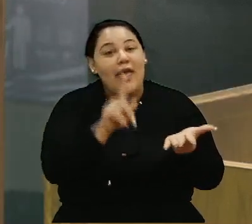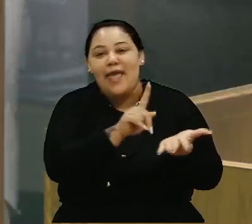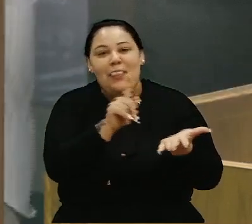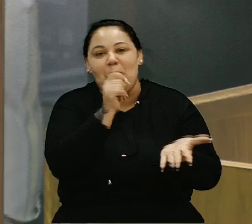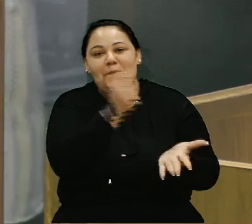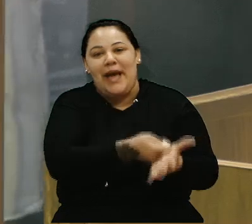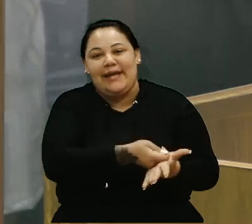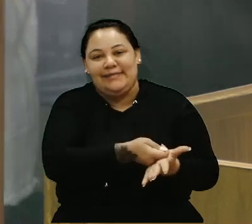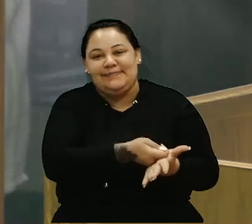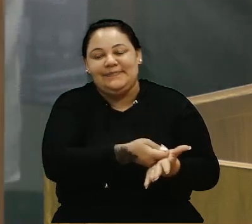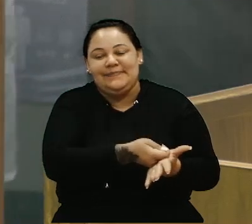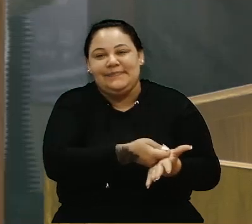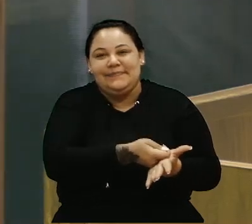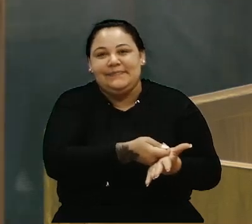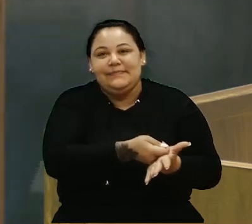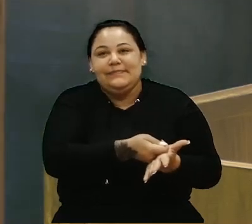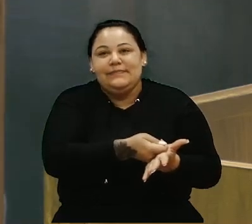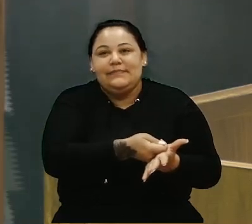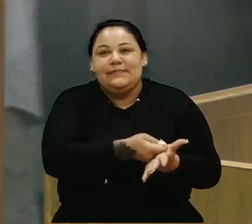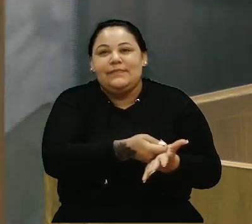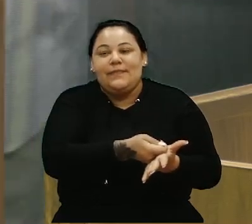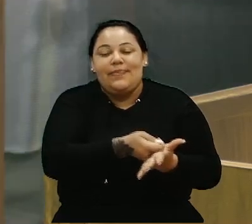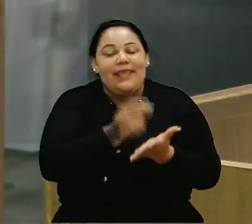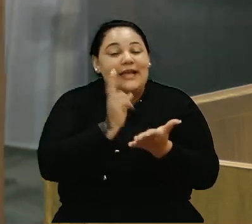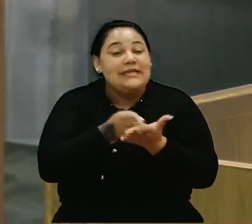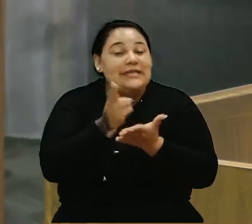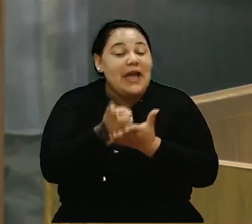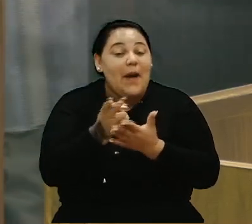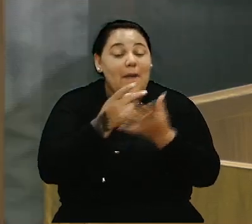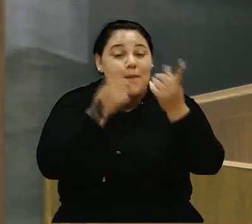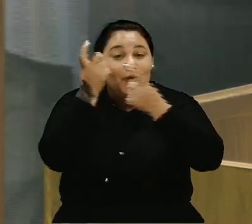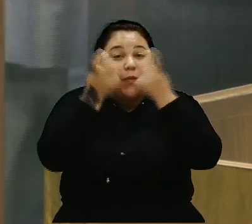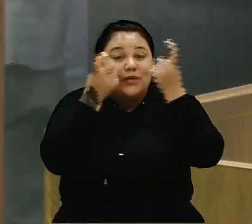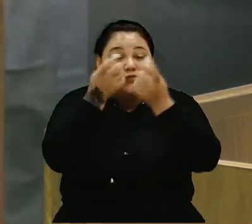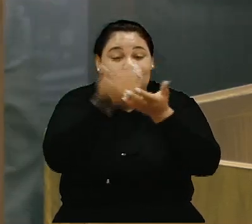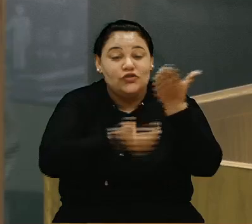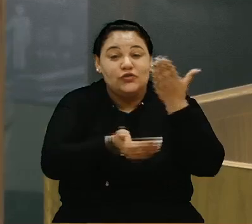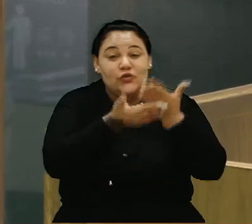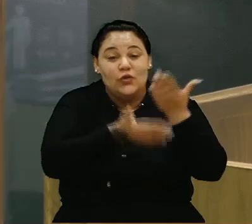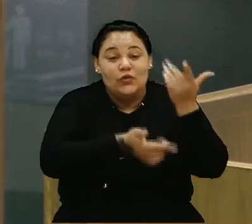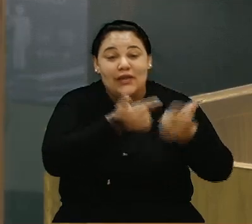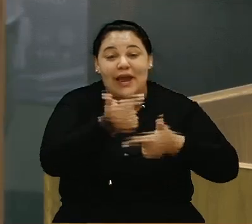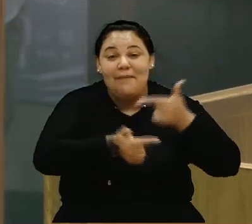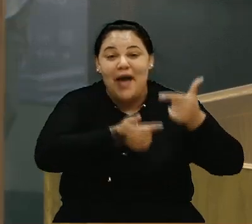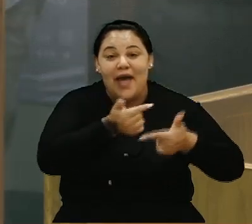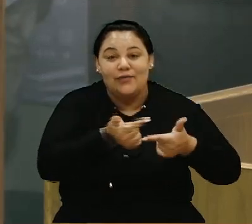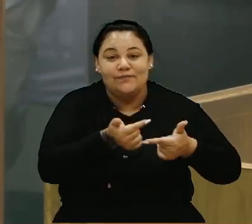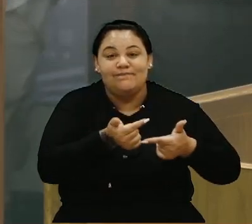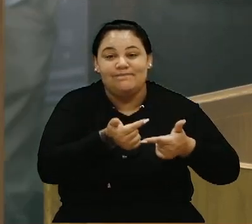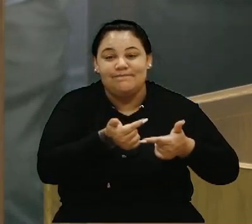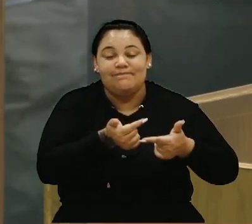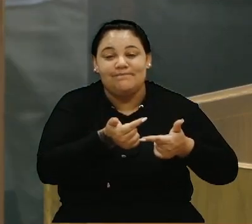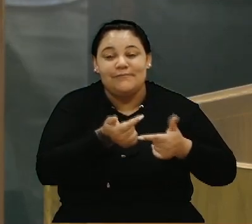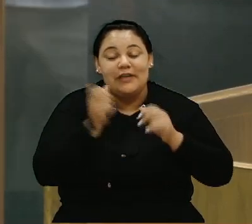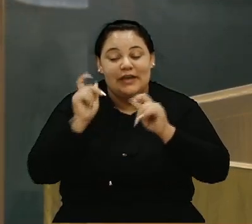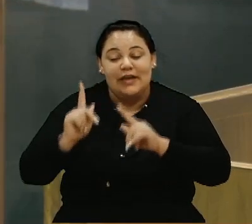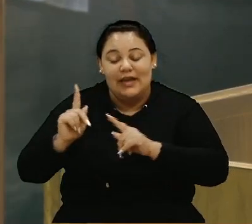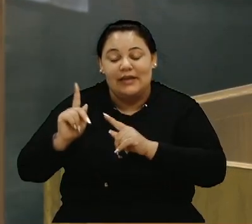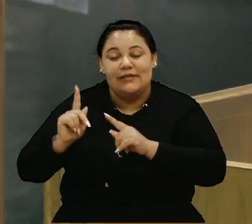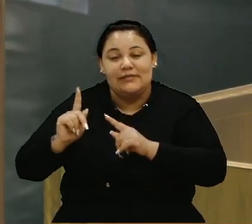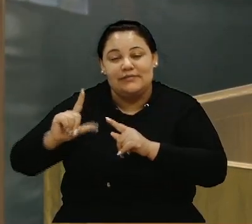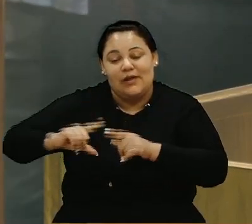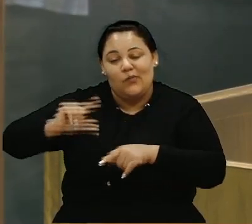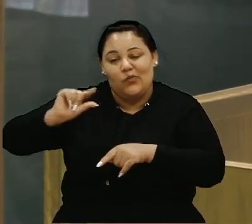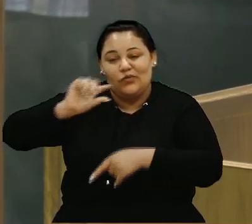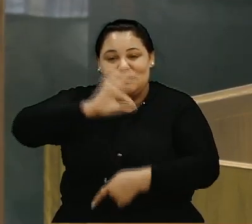E essa é sempre uma preocupação dos trabalhadores, especialmente da classe média. É a